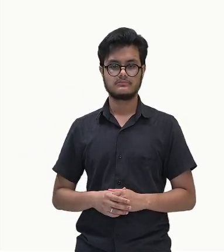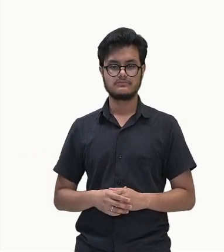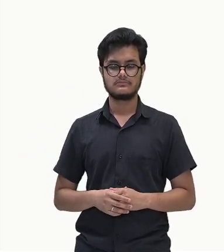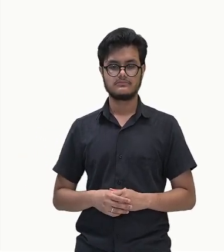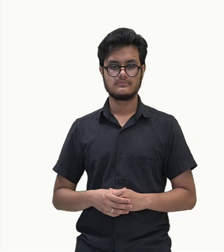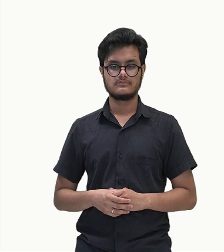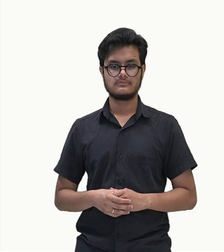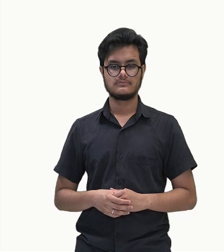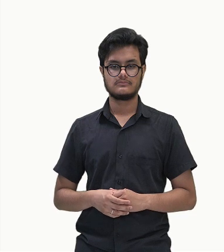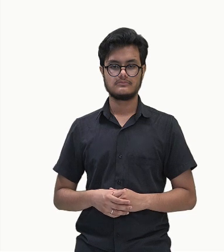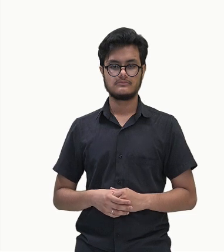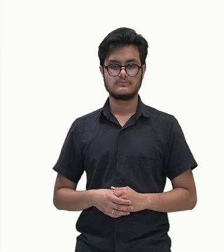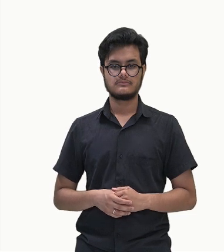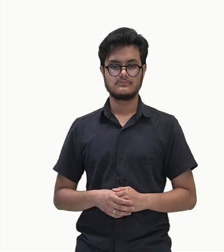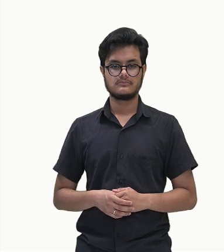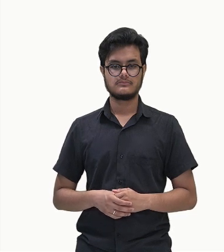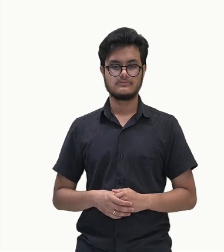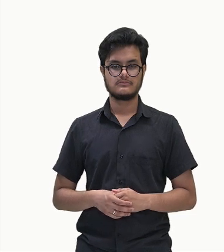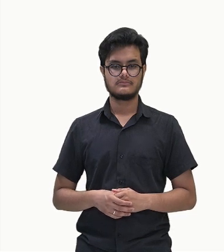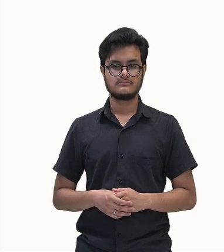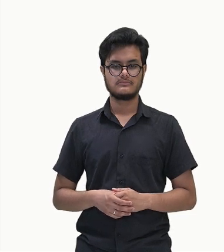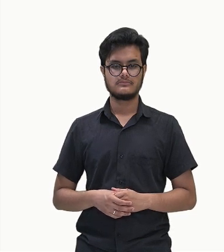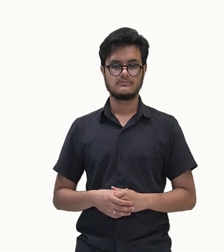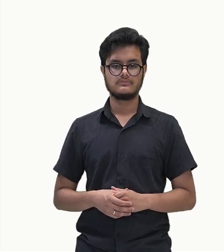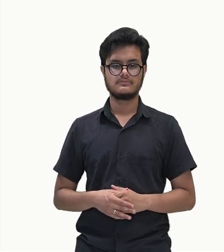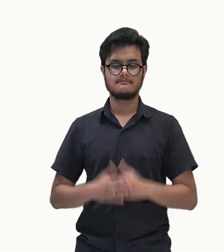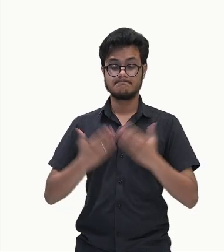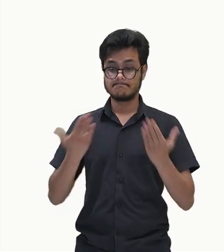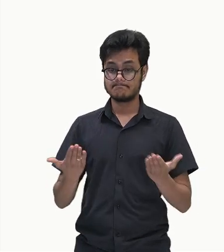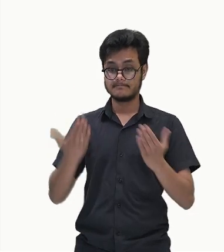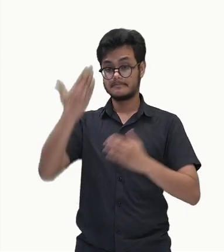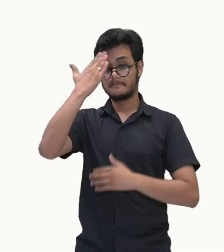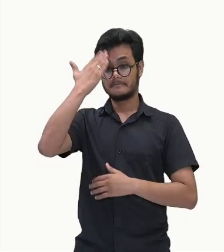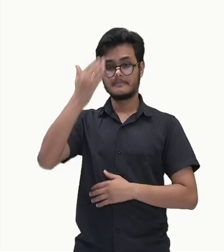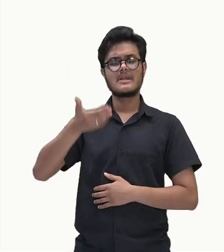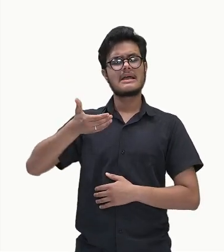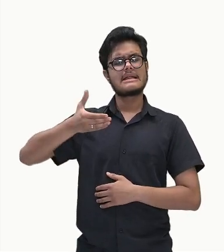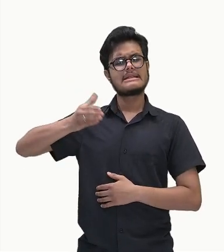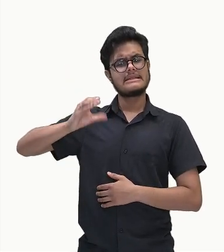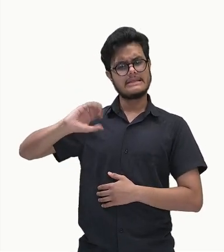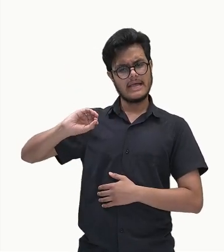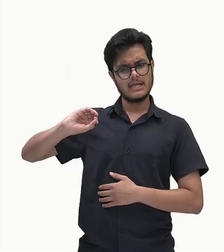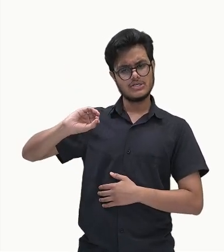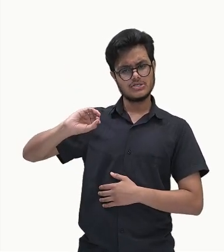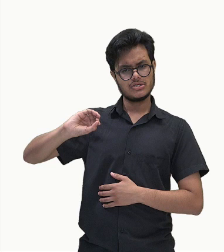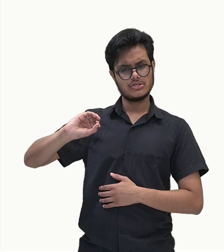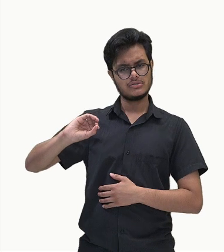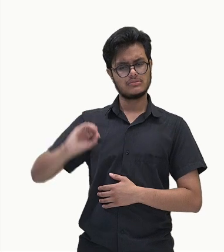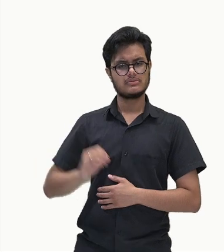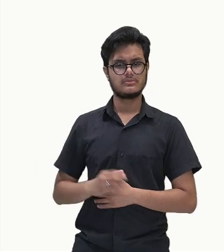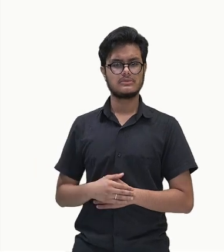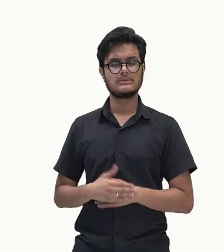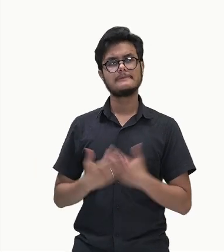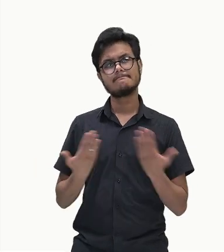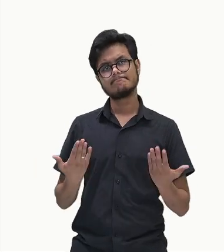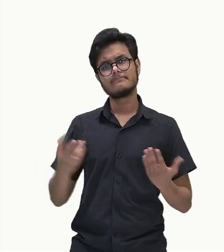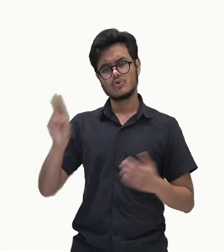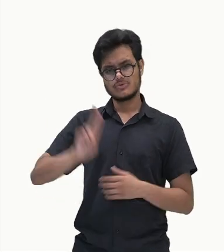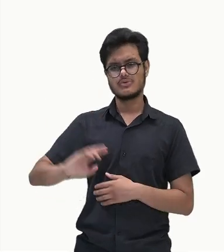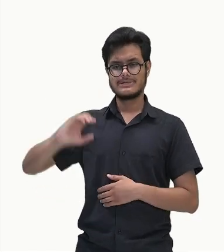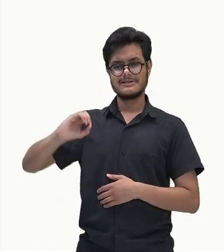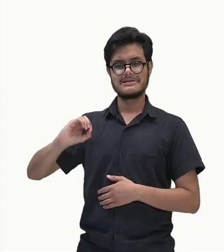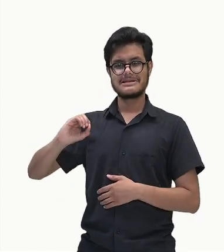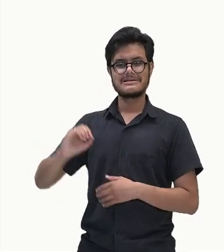ser aqui no último algarismo como a gente tem 10 algarismos de 0 a 9 se a gente já usou zero